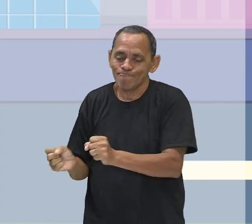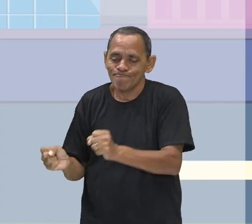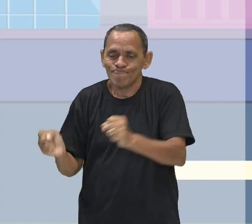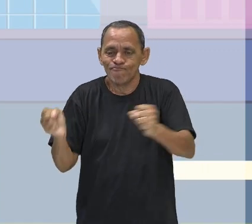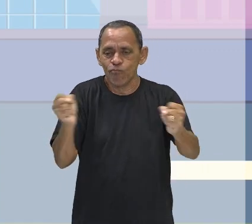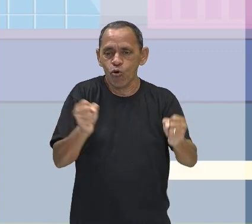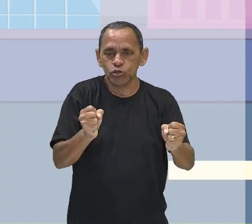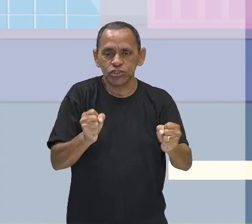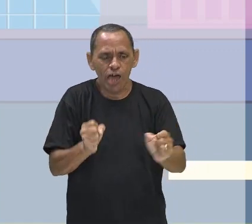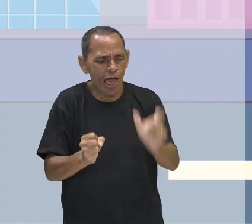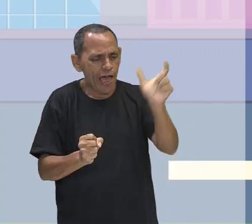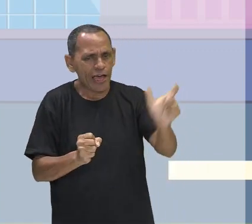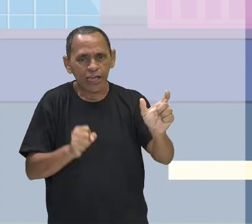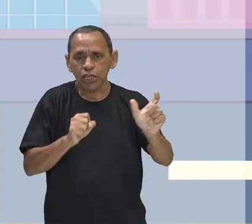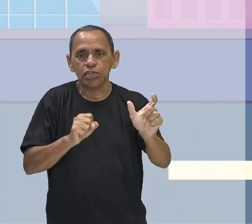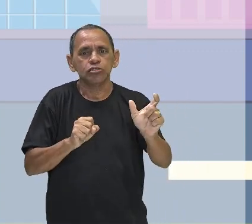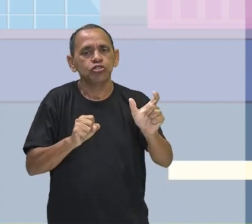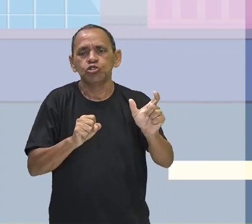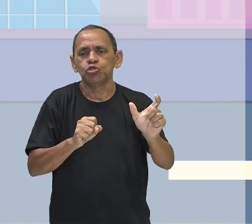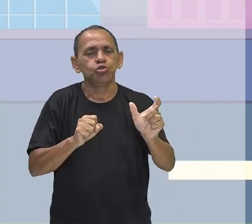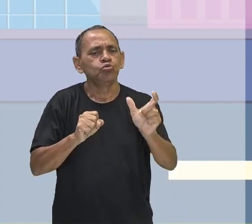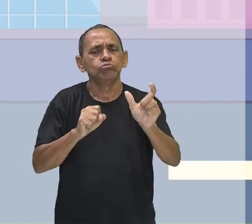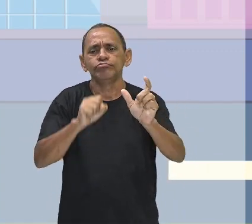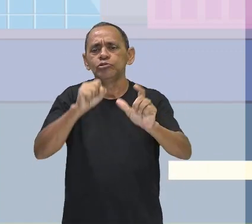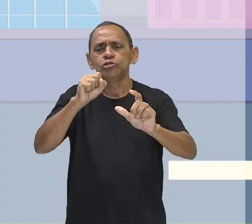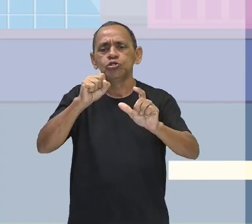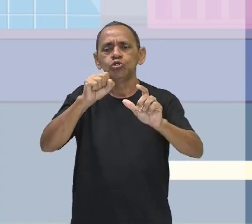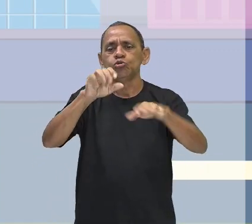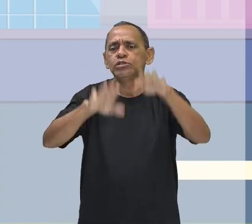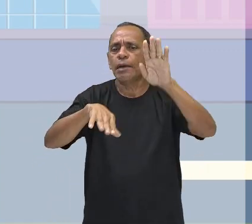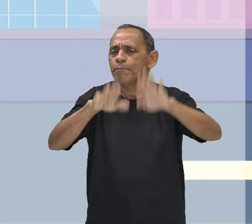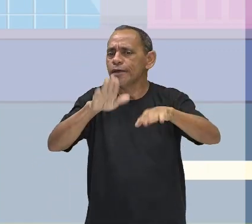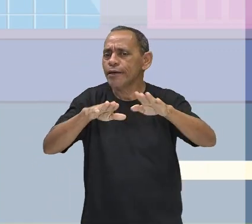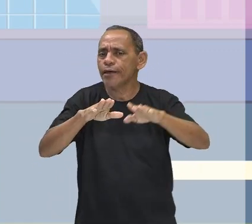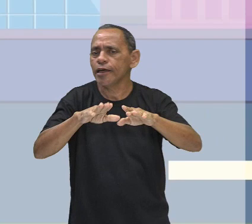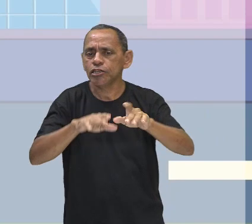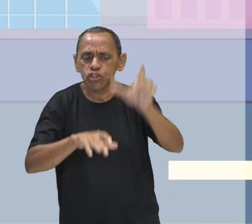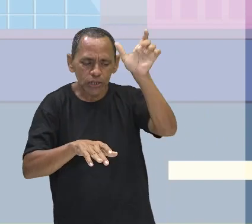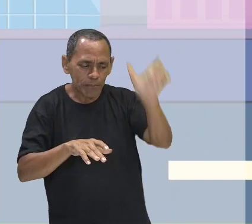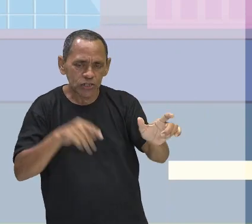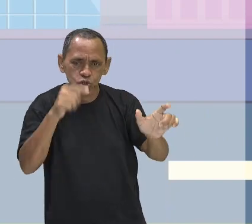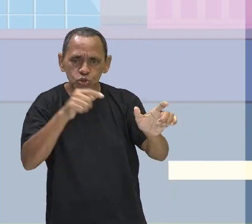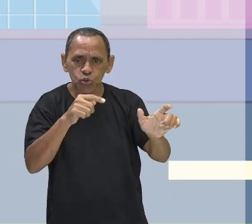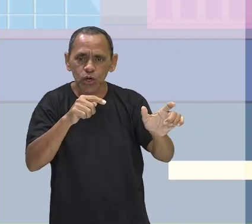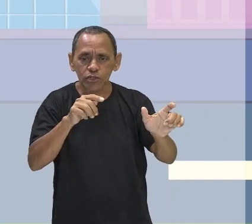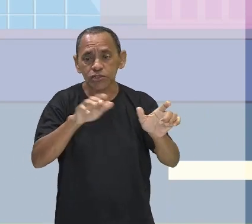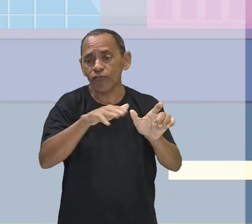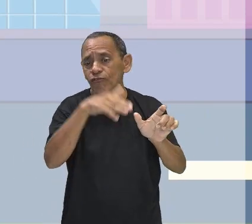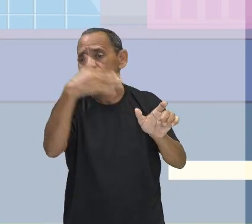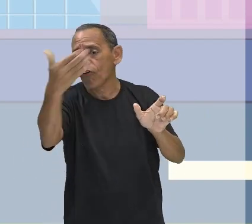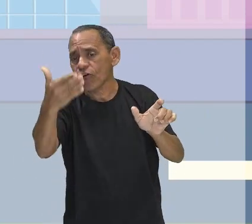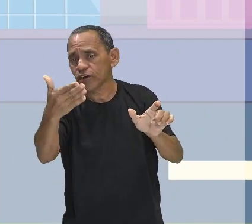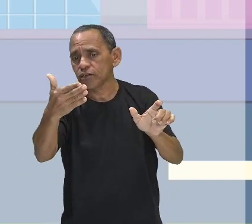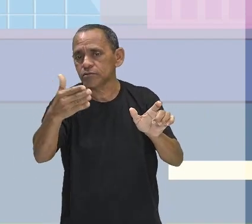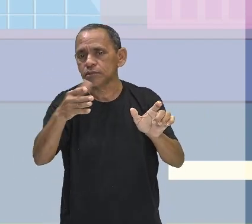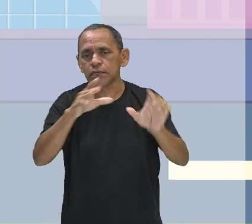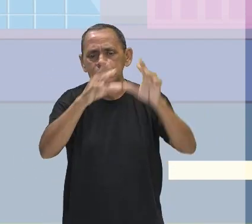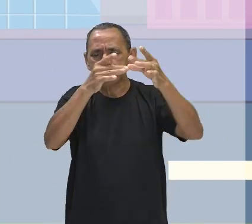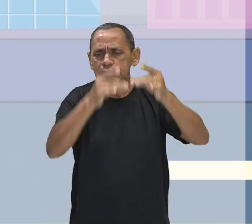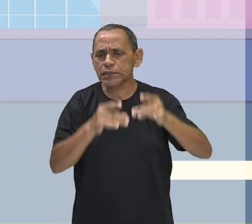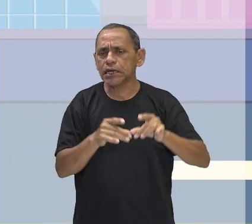depende de nós e que atinge a todos. E tem mais um detalhe: quem não